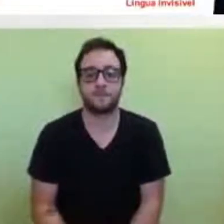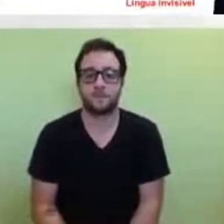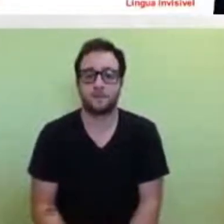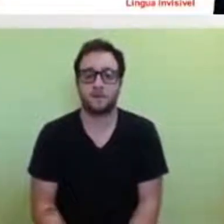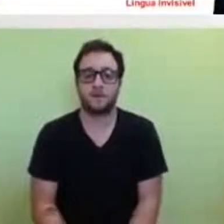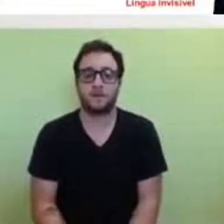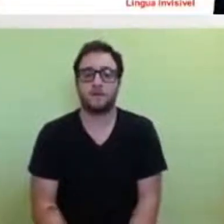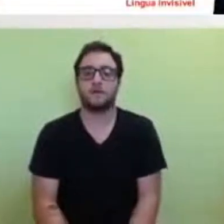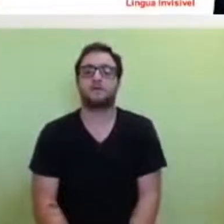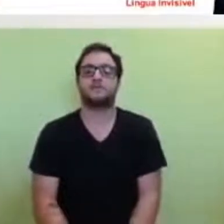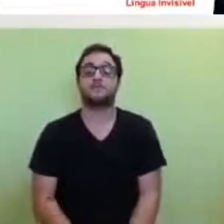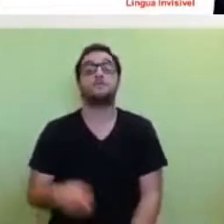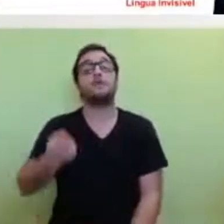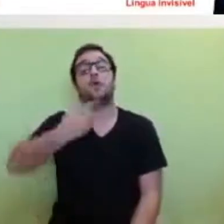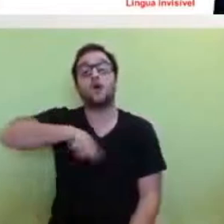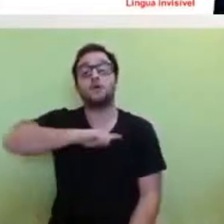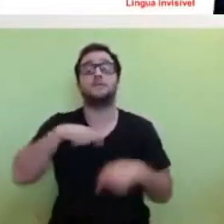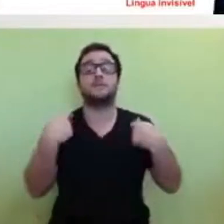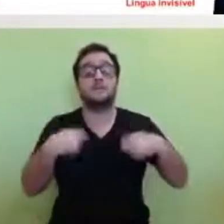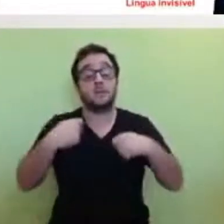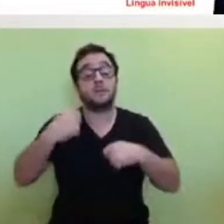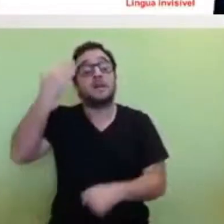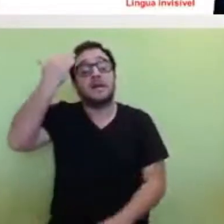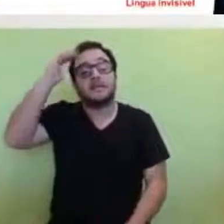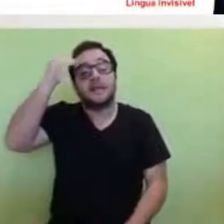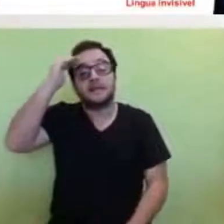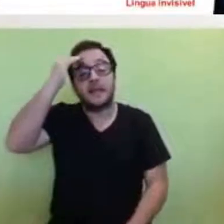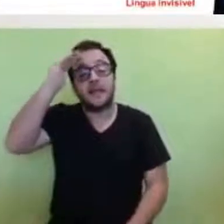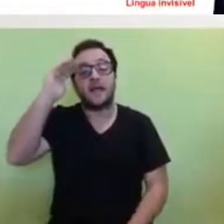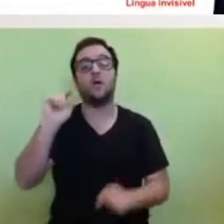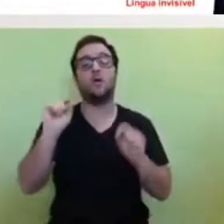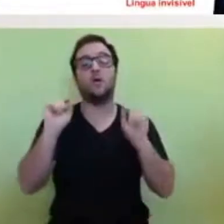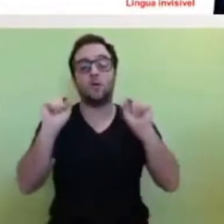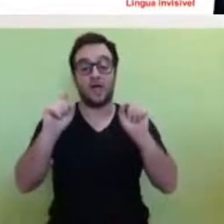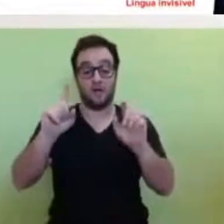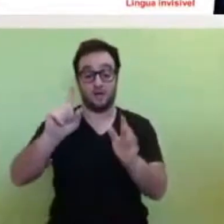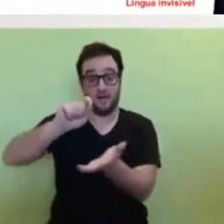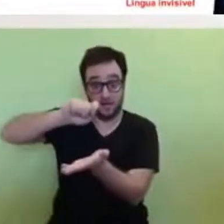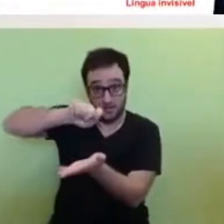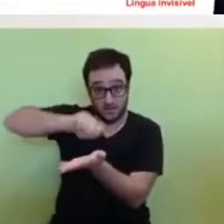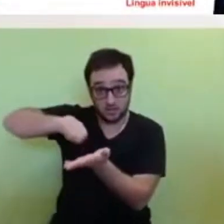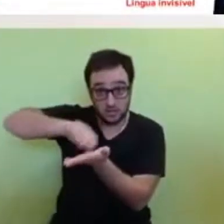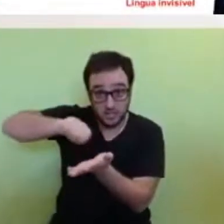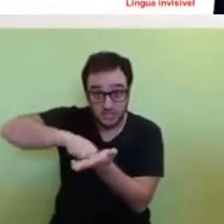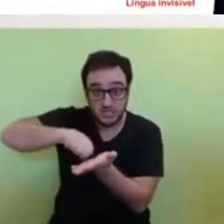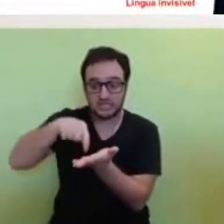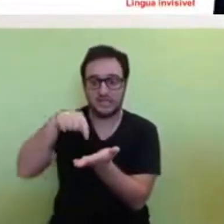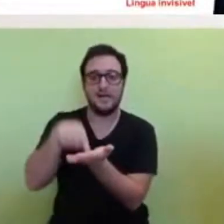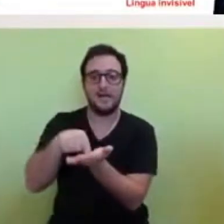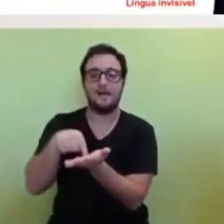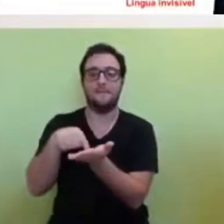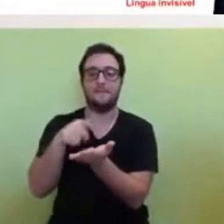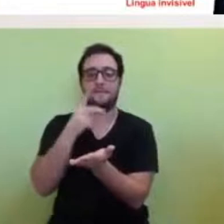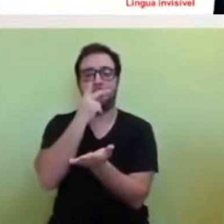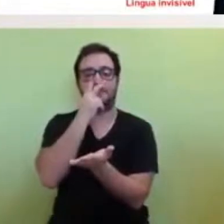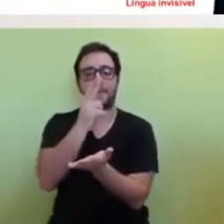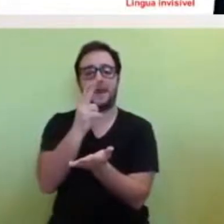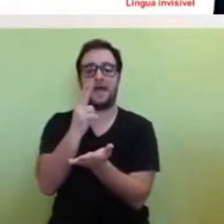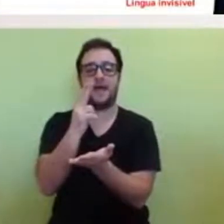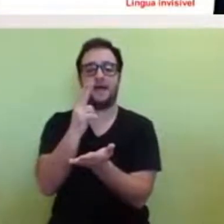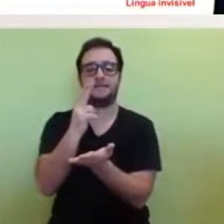é que escrever, a possibilidade de escrever, de representar a sua língua, ela deve ser considerada como um bem